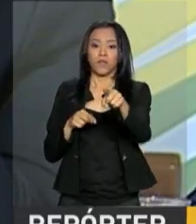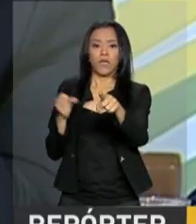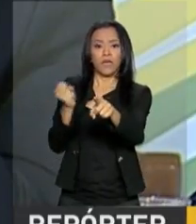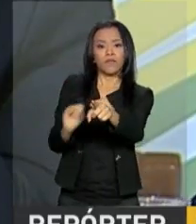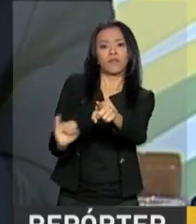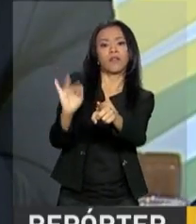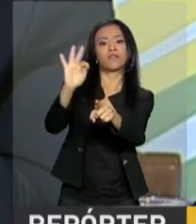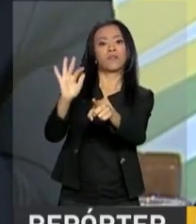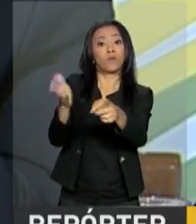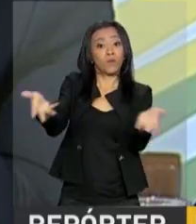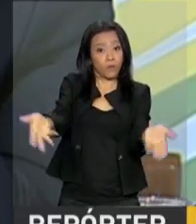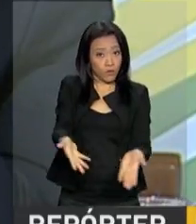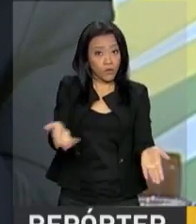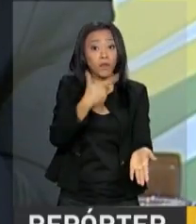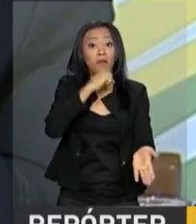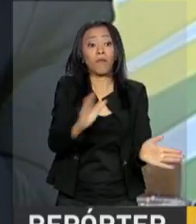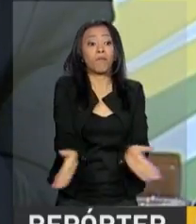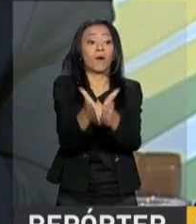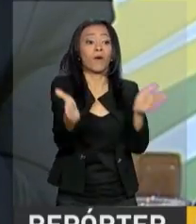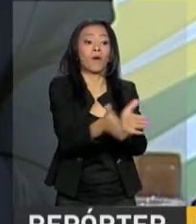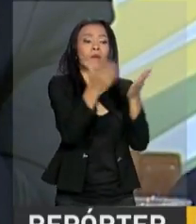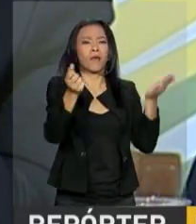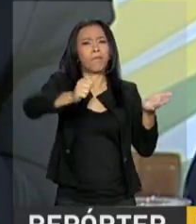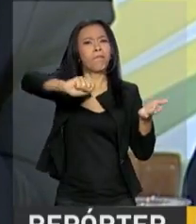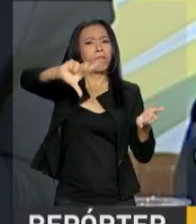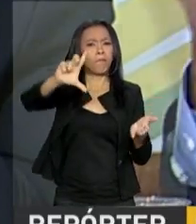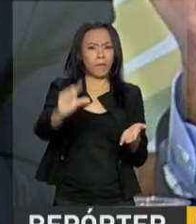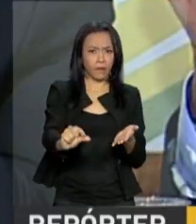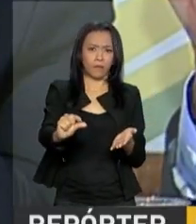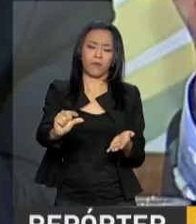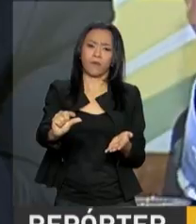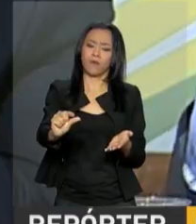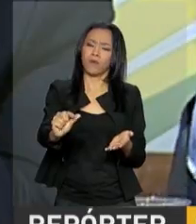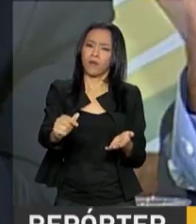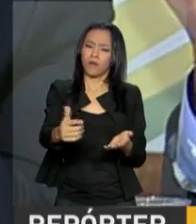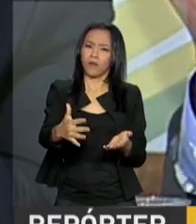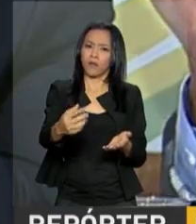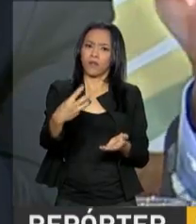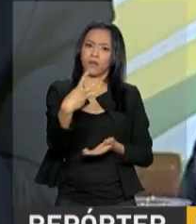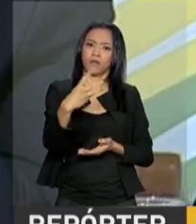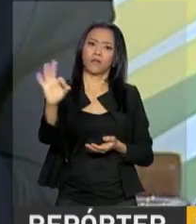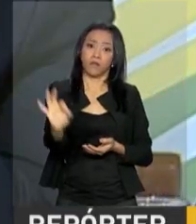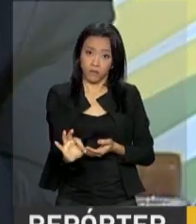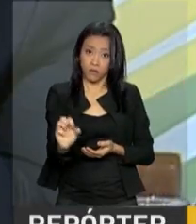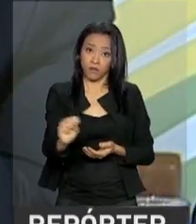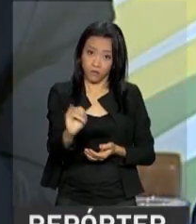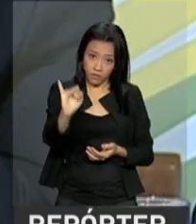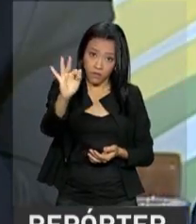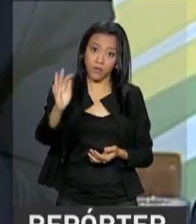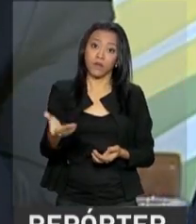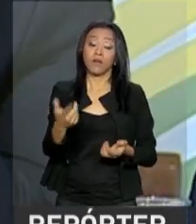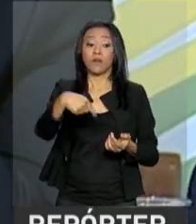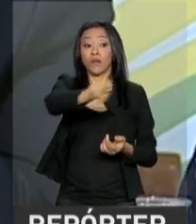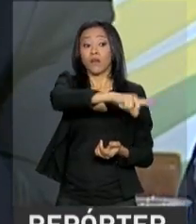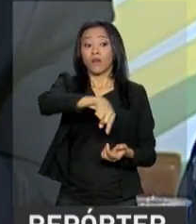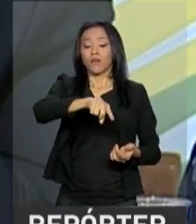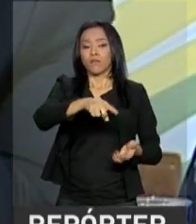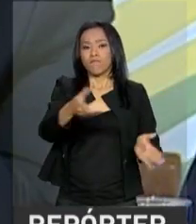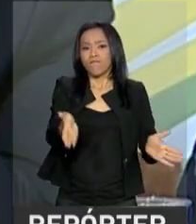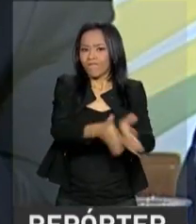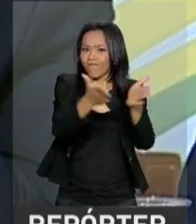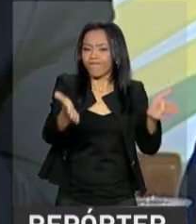hoje é menor do que a inflação então nós estamos com inflação em torno de 3% a inflação dos mais pobres é